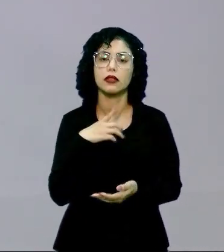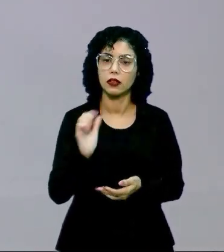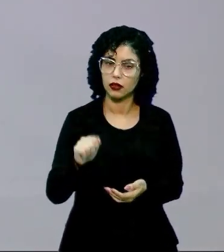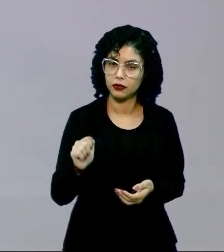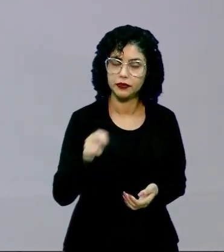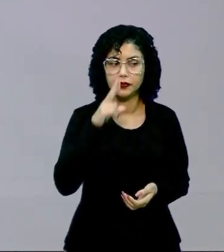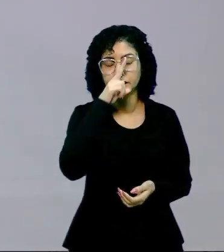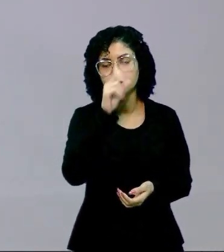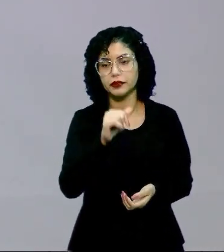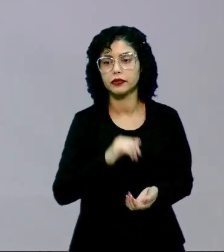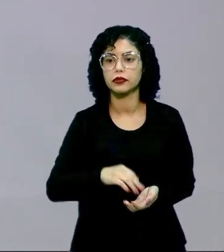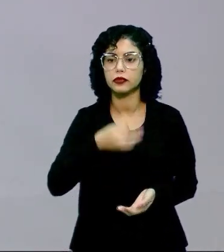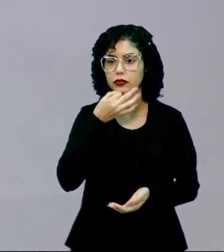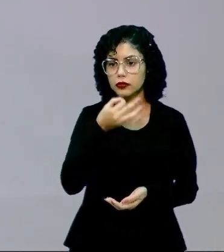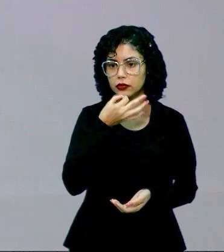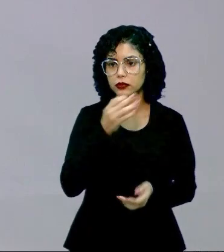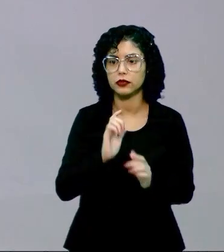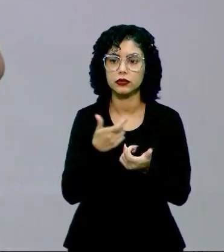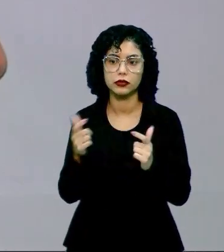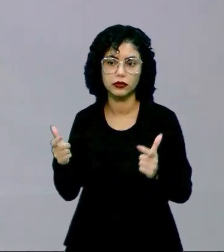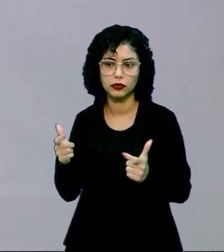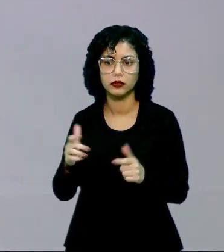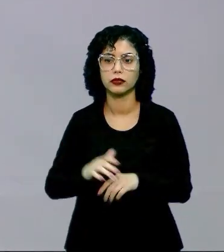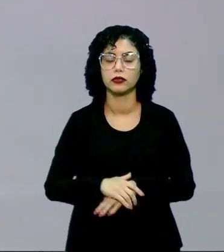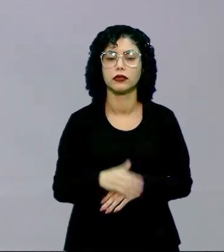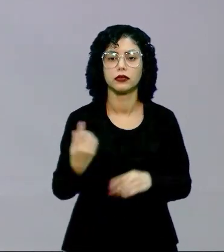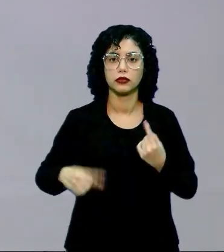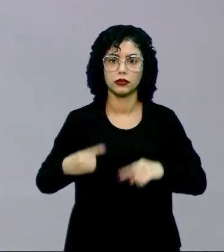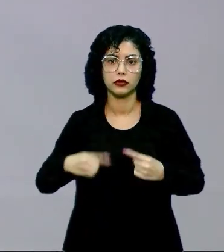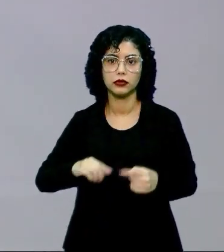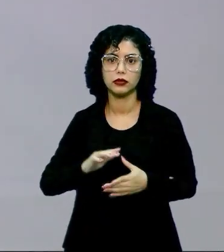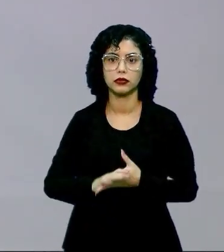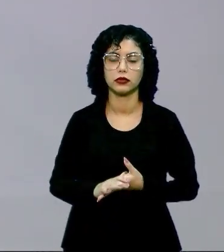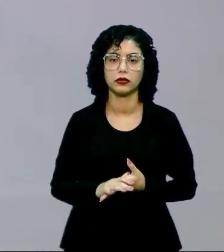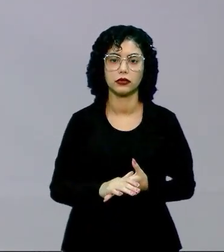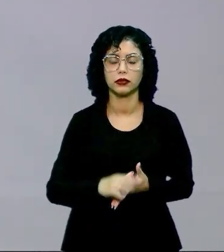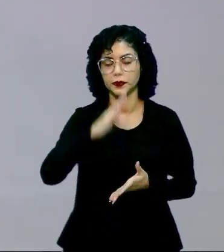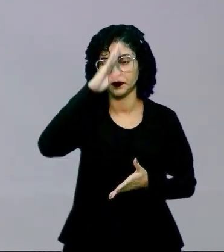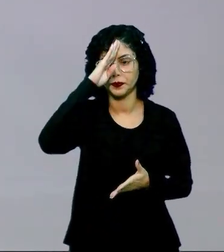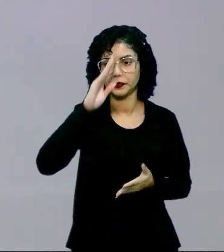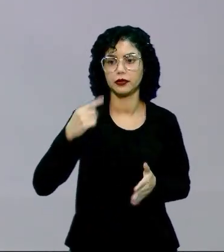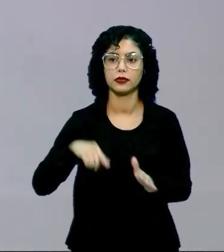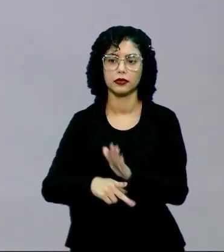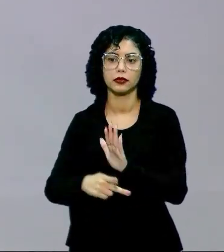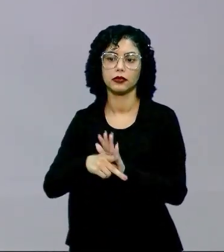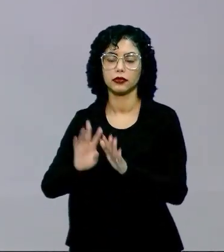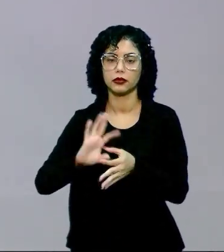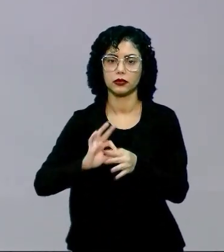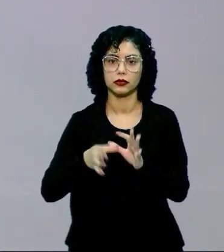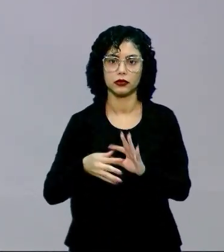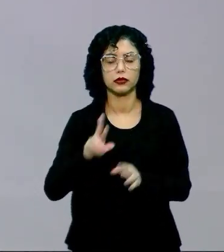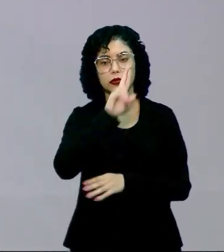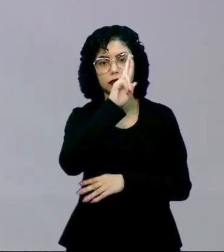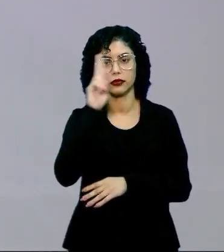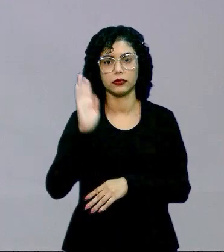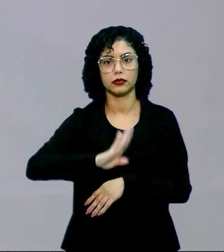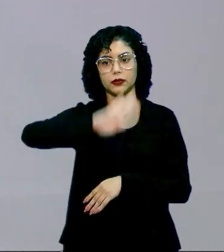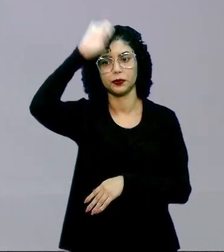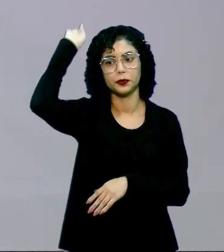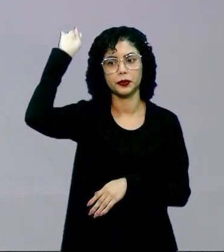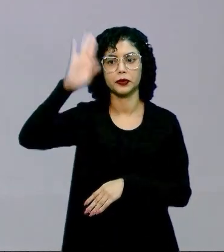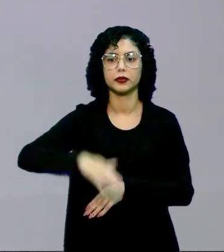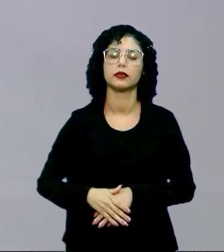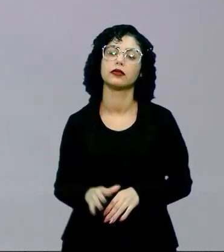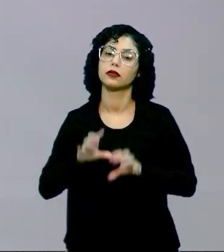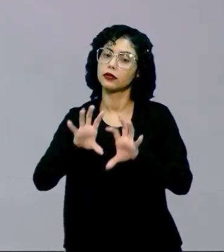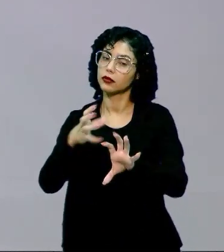seu poder de exercer uma grande função política e militar dentro do contexto da história romana nesse